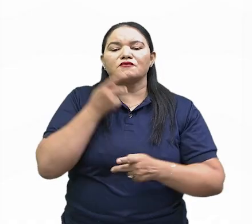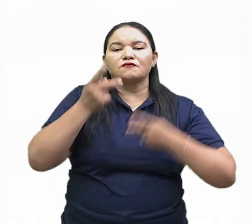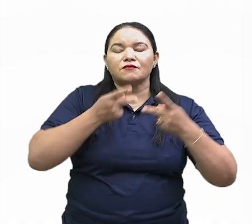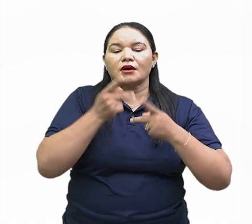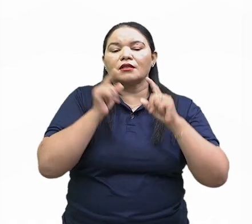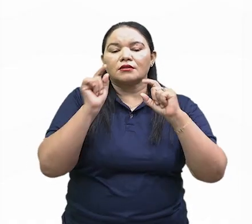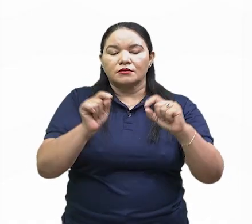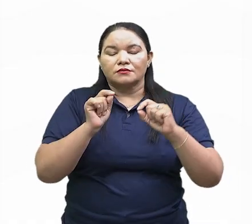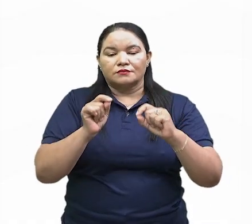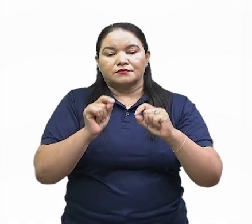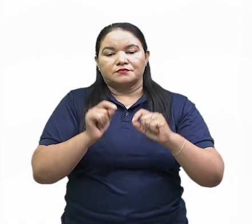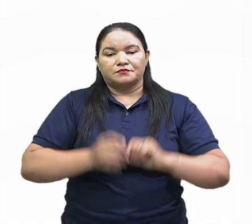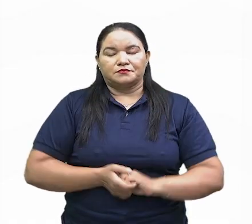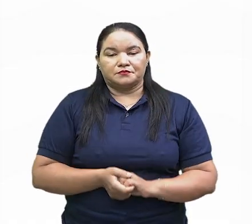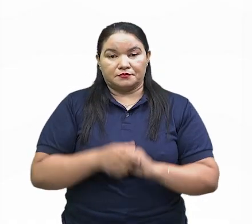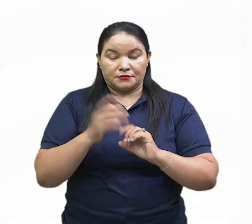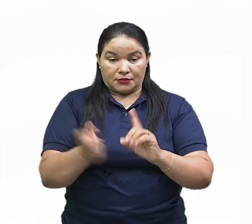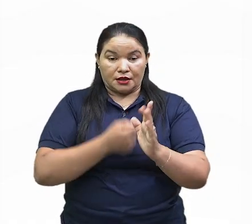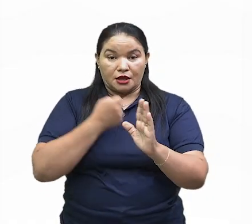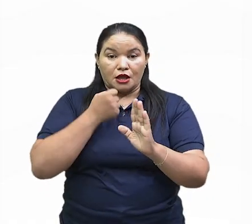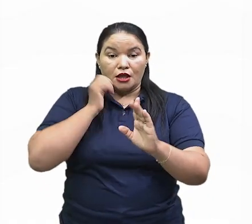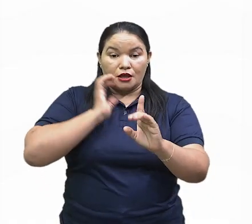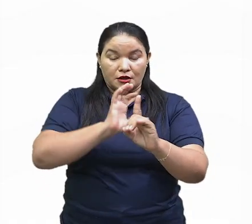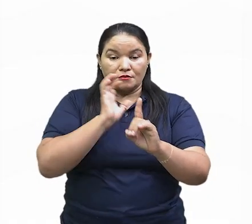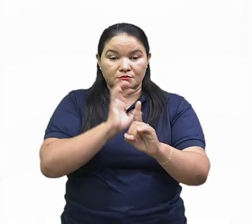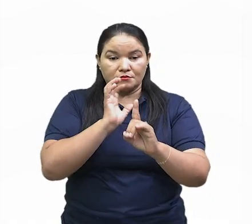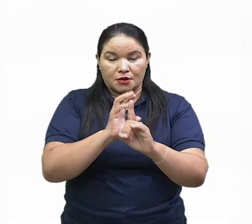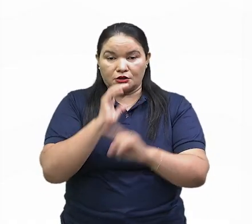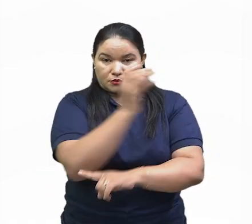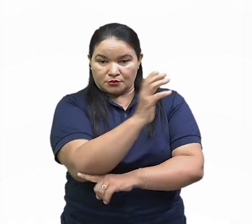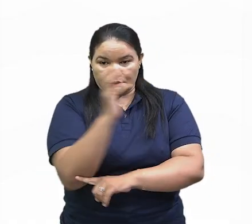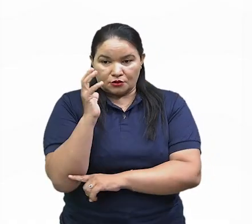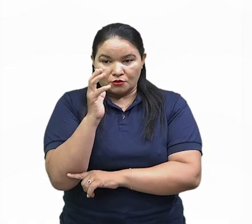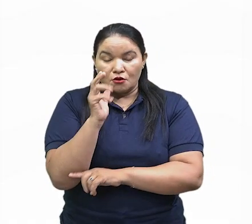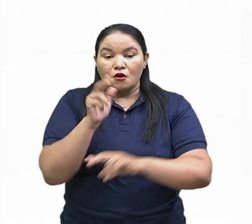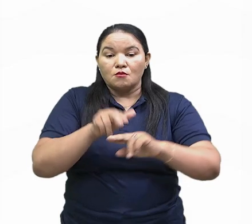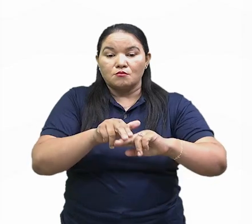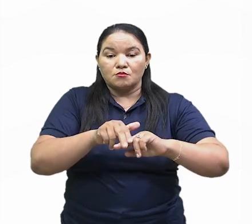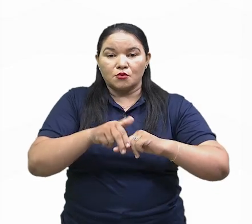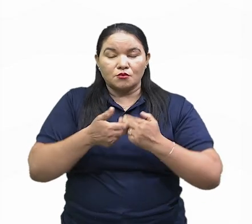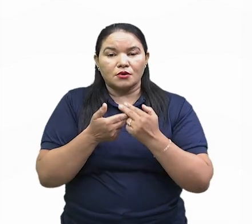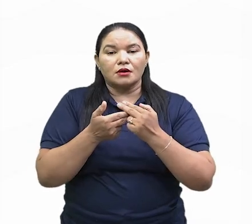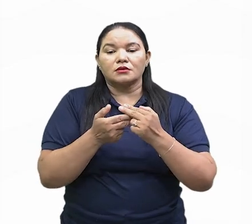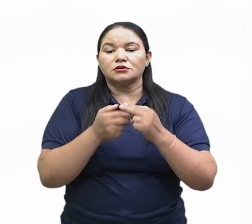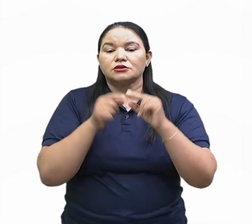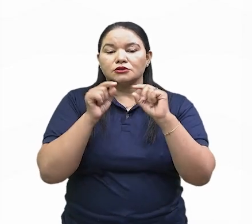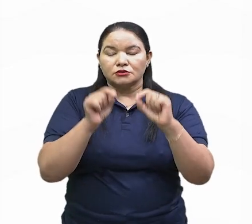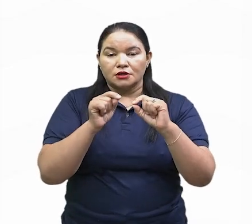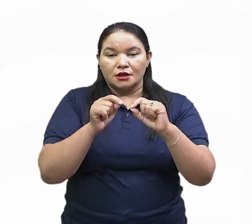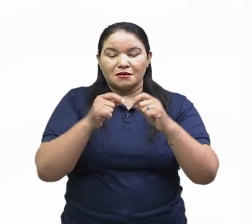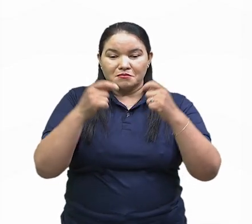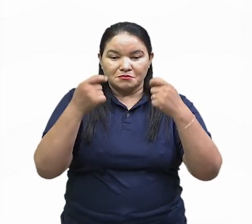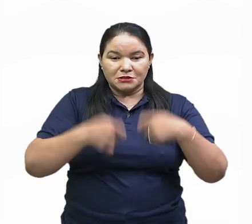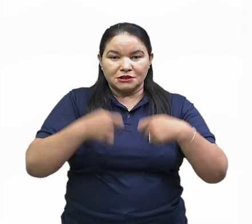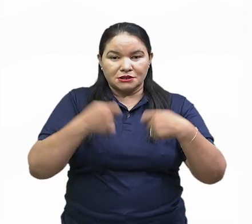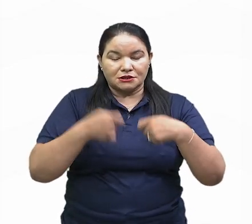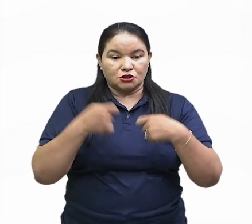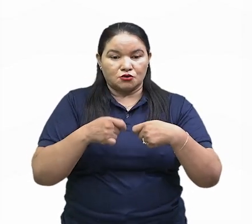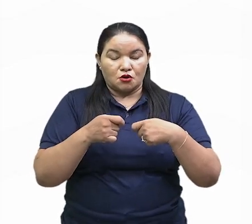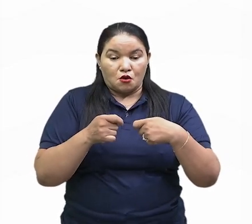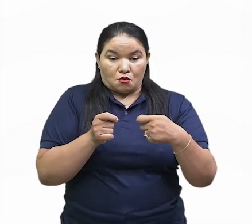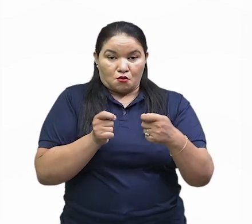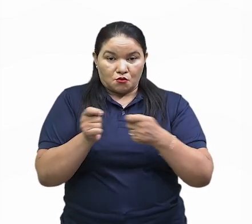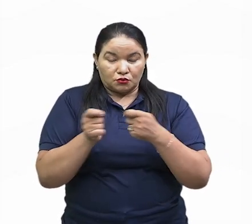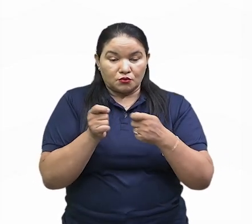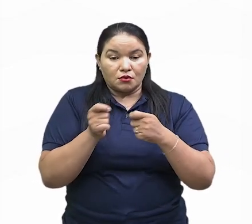ela enfatiza o impacto ambiental, né, por conta ali de ter que fazer situações para ter